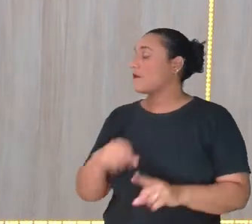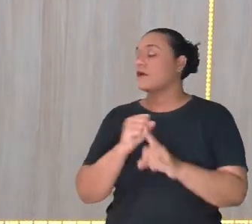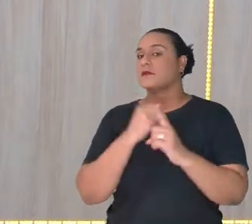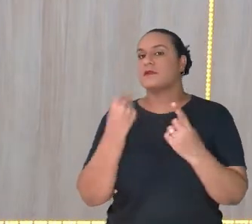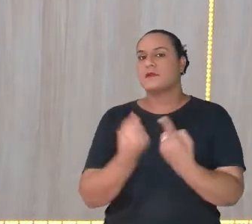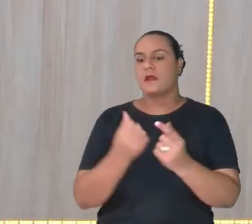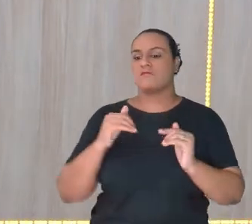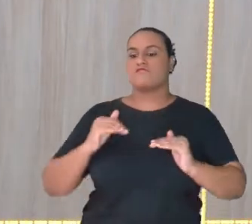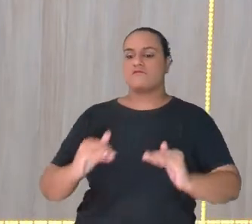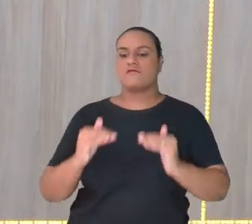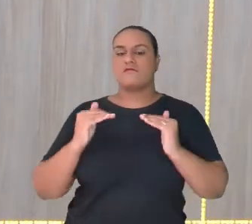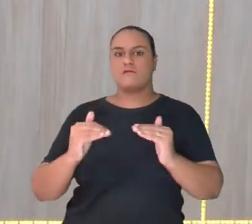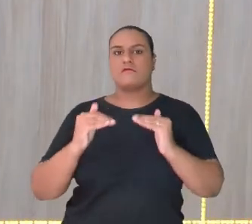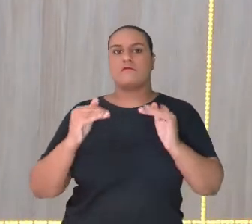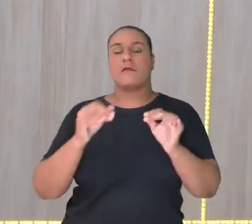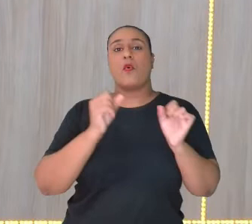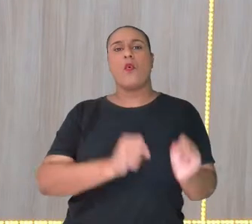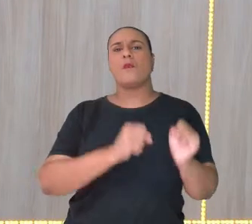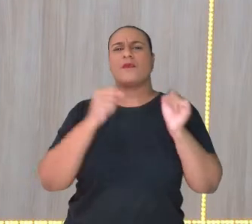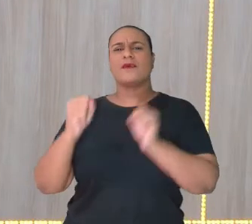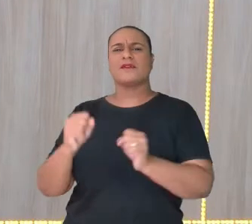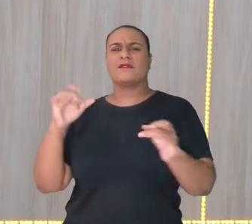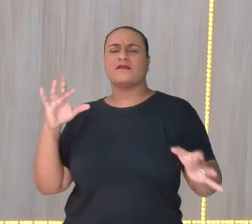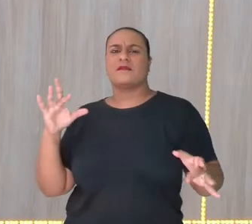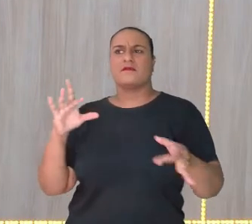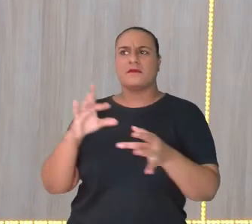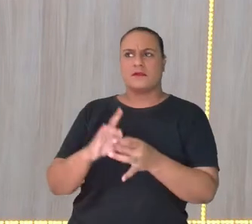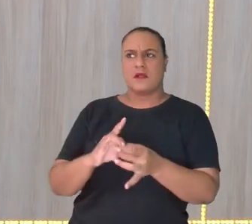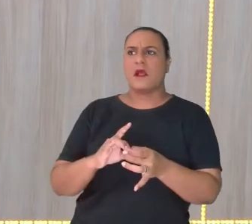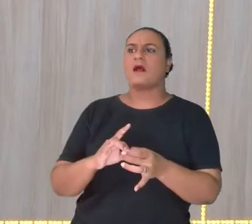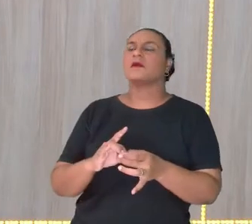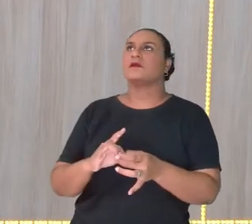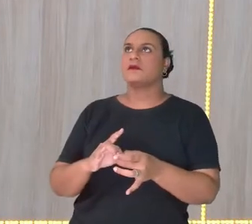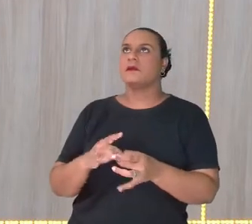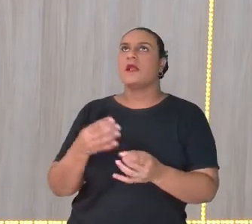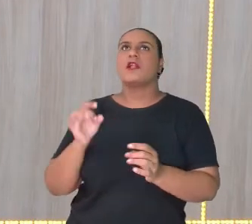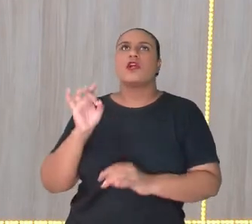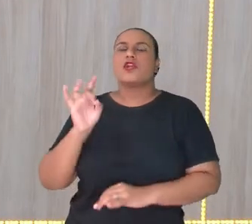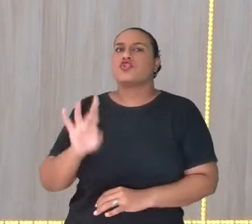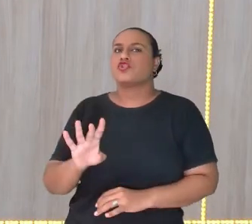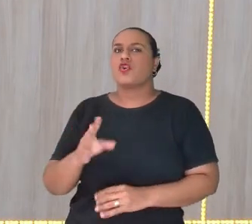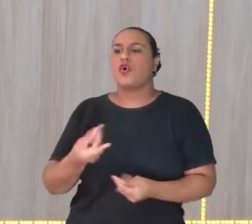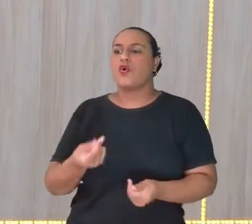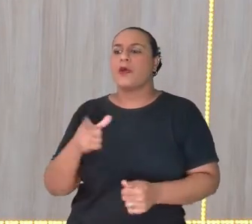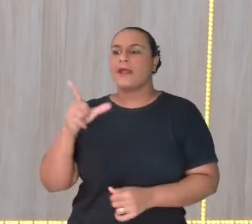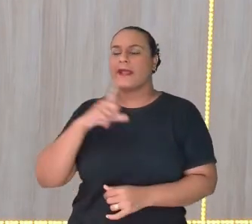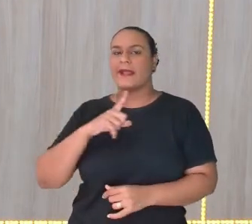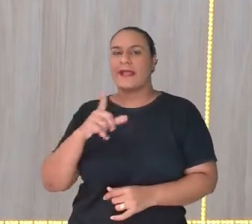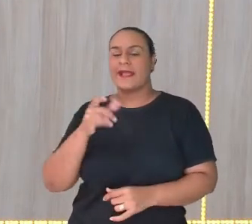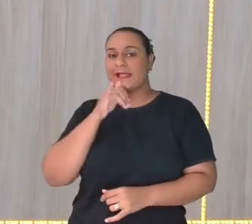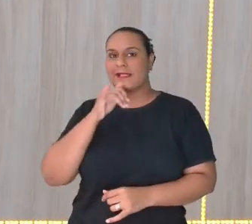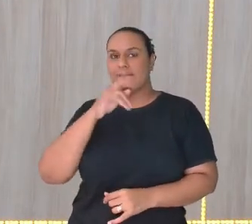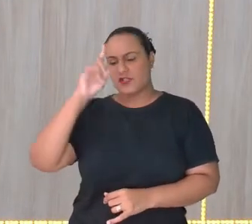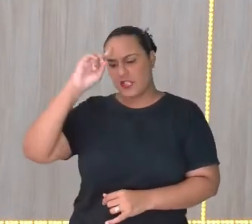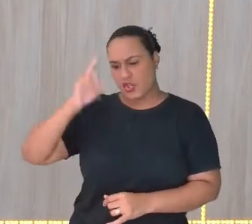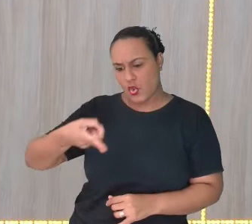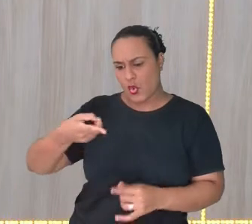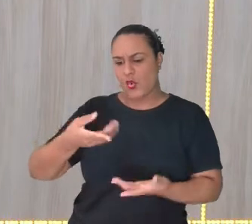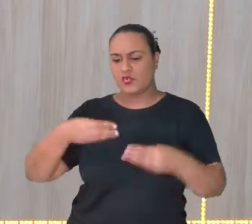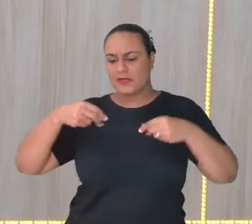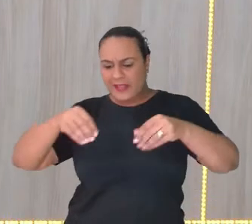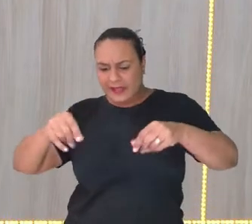poder estava vinculado à posse e extensão da terra, não era só a posse da terra, não bastava ter